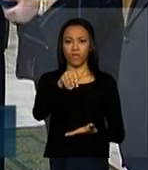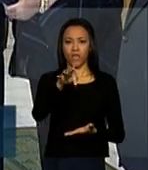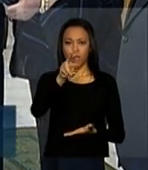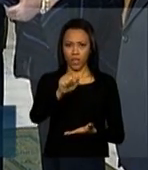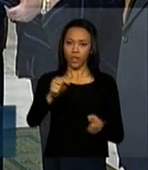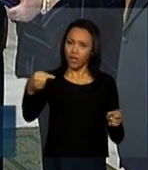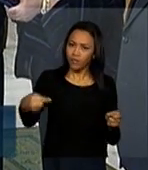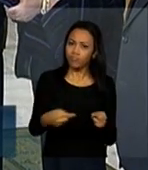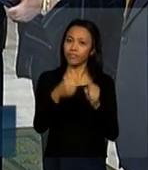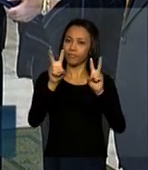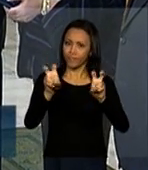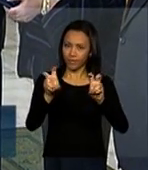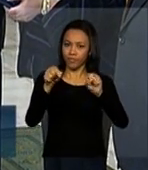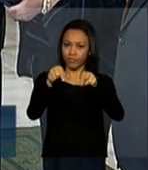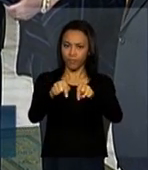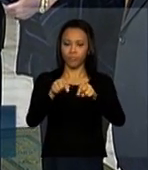Diplomáticas.